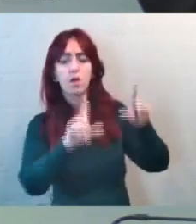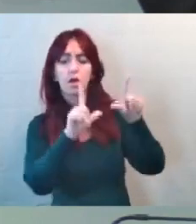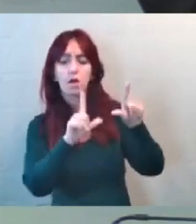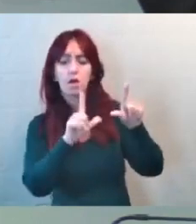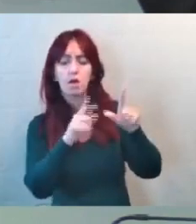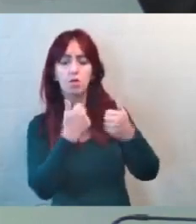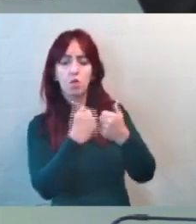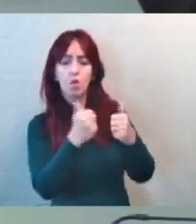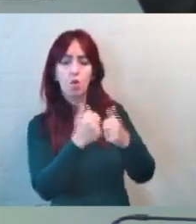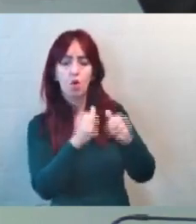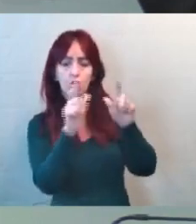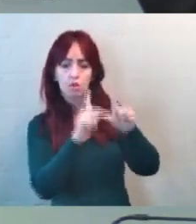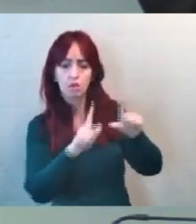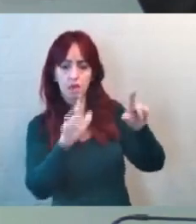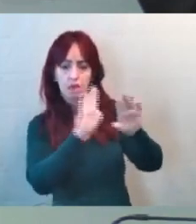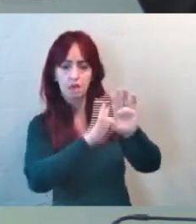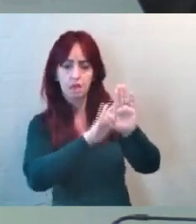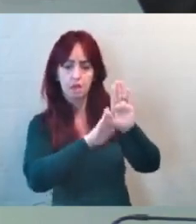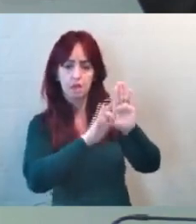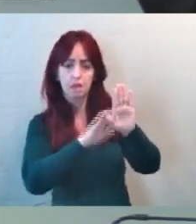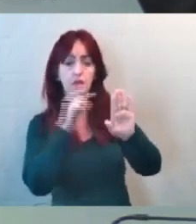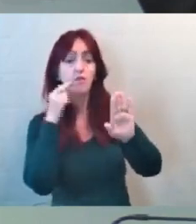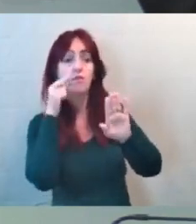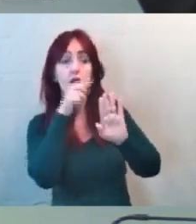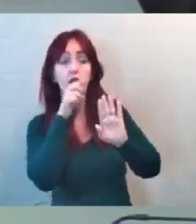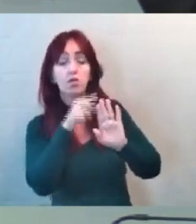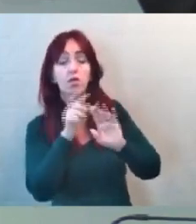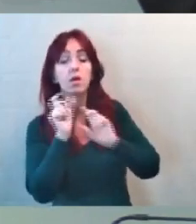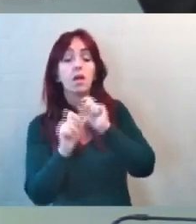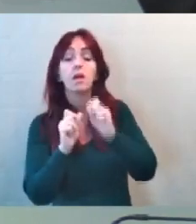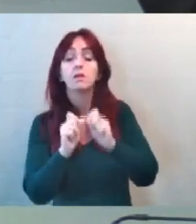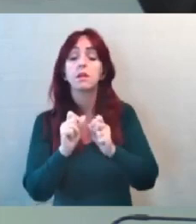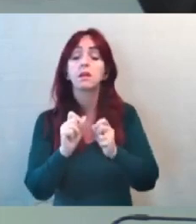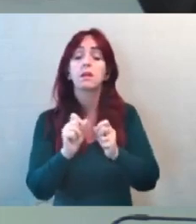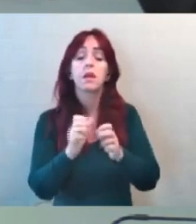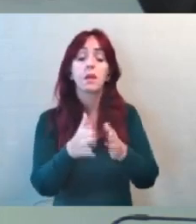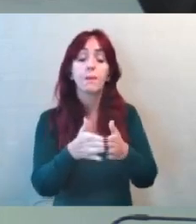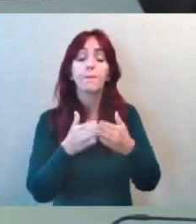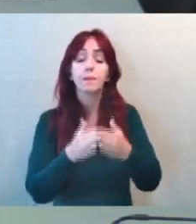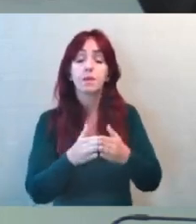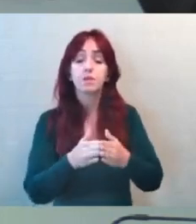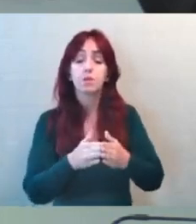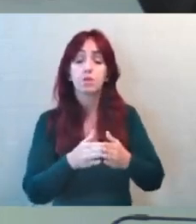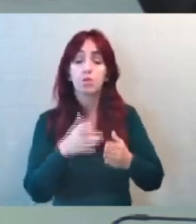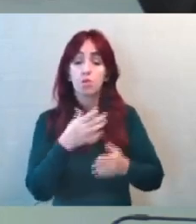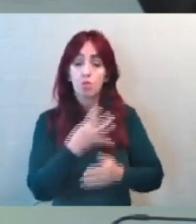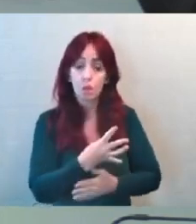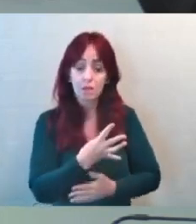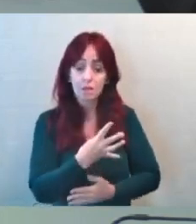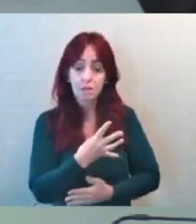Lá está de todo tamanho que quem fez a aquisição de 420 ônibus foi a prefeitura.